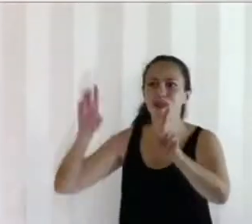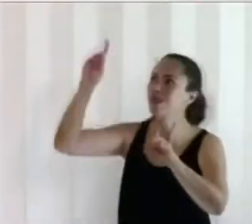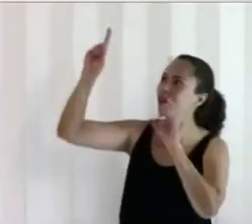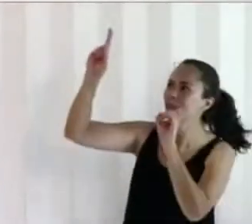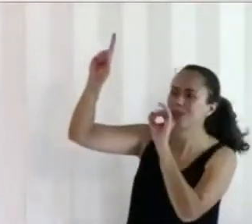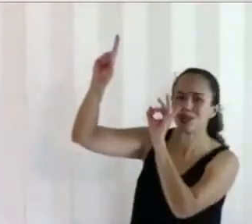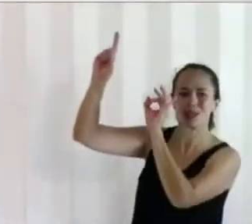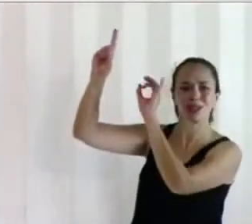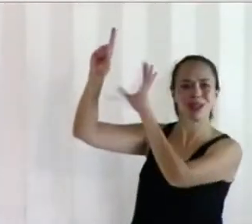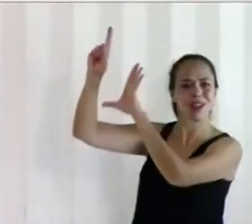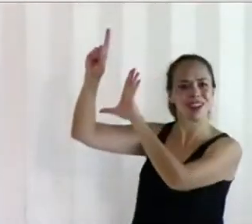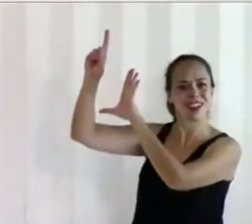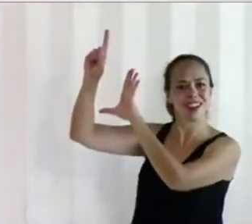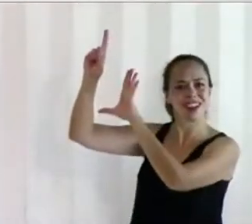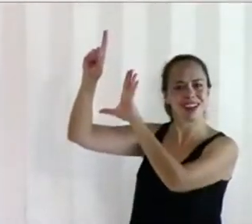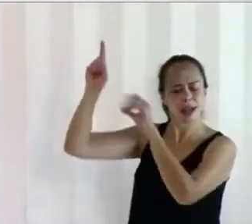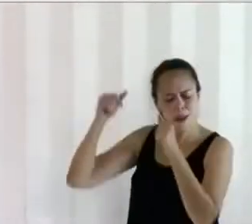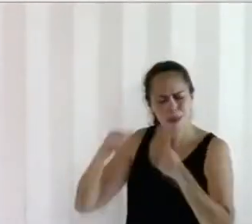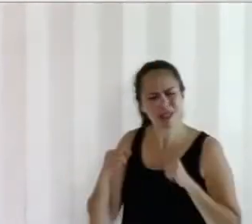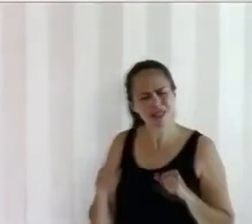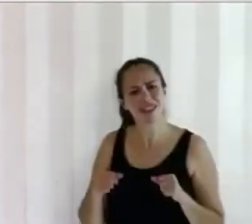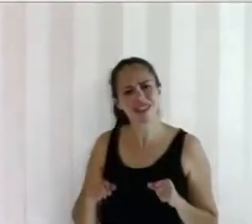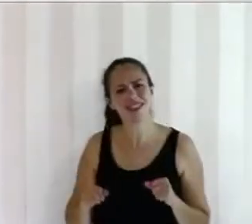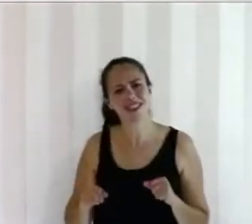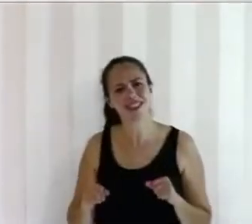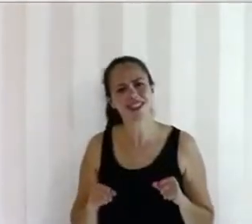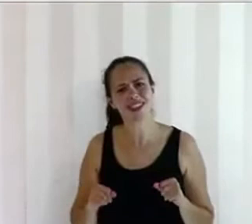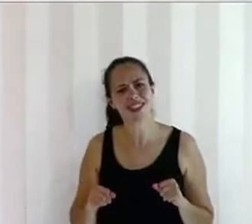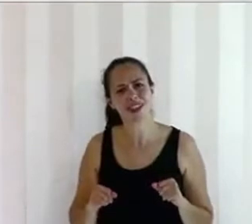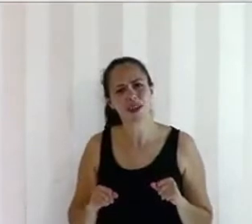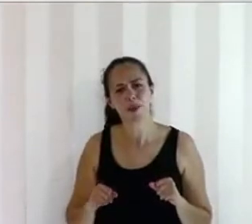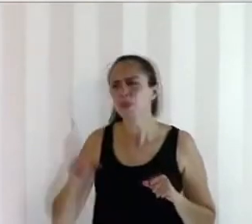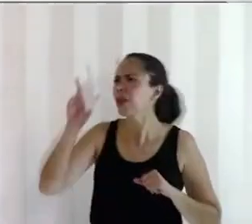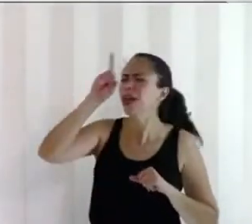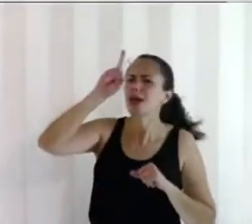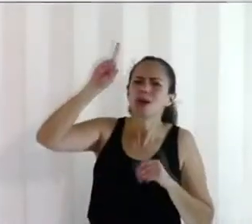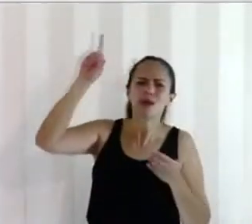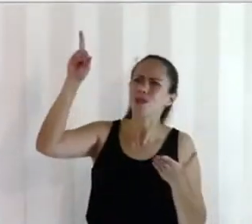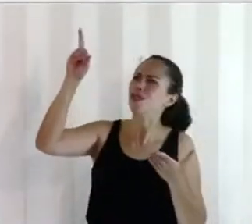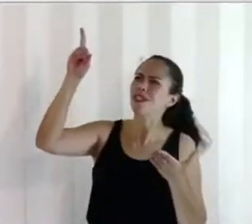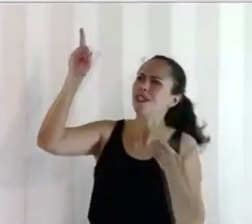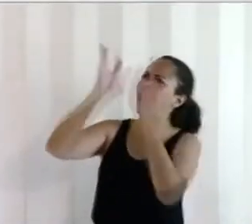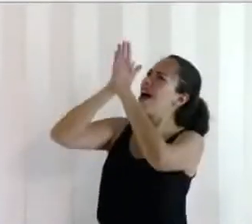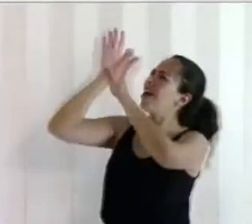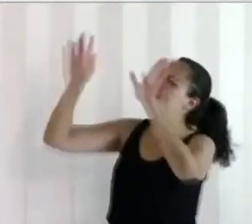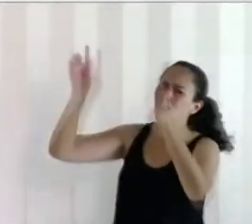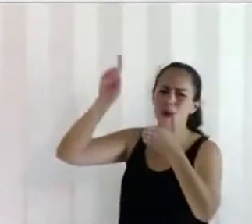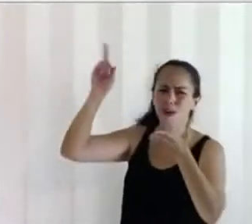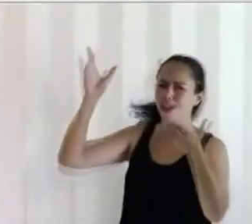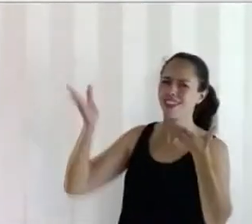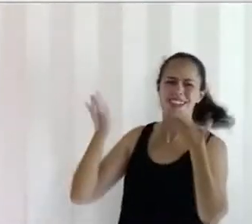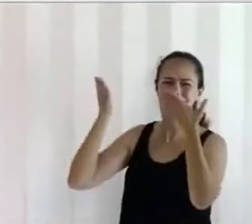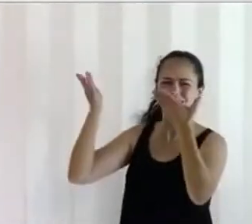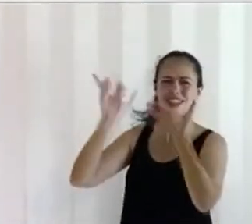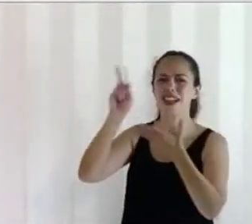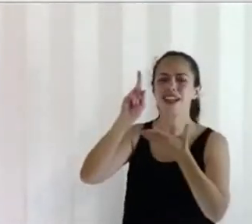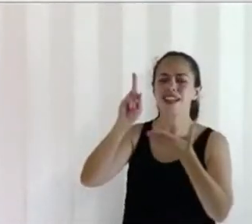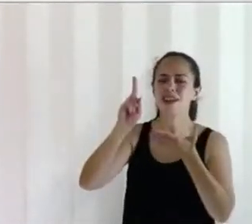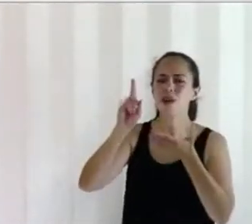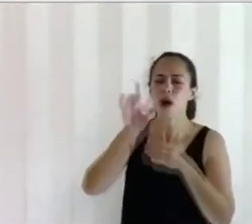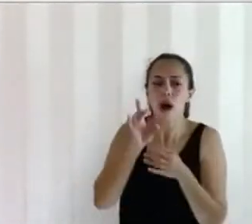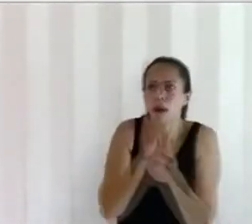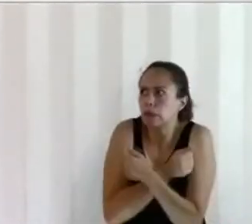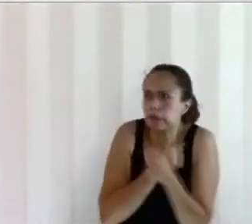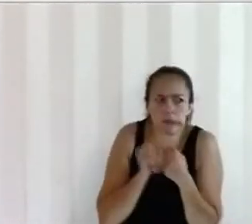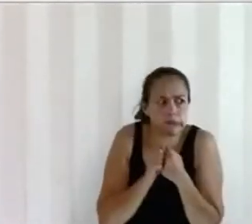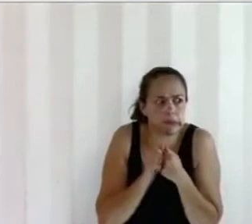nome dele em vão. Olha, tem um dia que é o dia do Senhor, esse dia eu vou fazer de tudo para adorar o Senhor melhor. Pensa nisso. Olha,